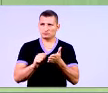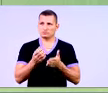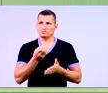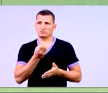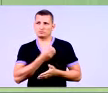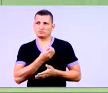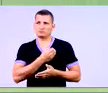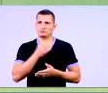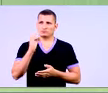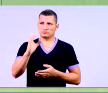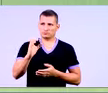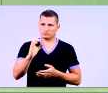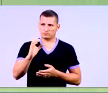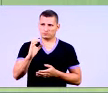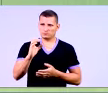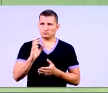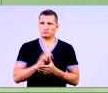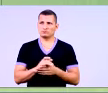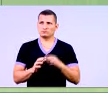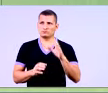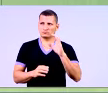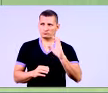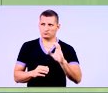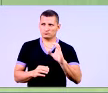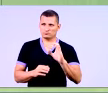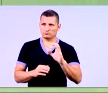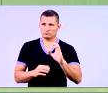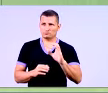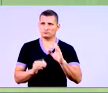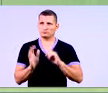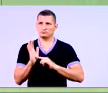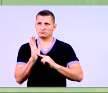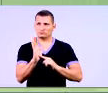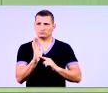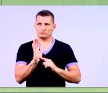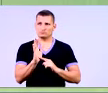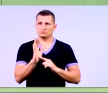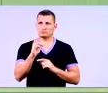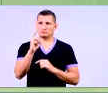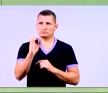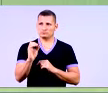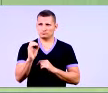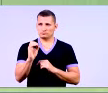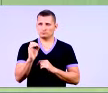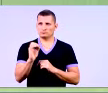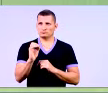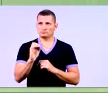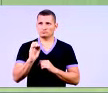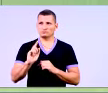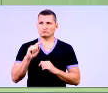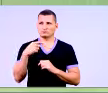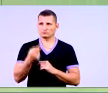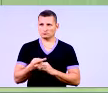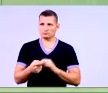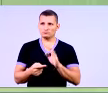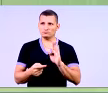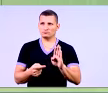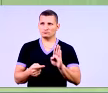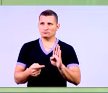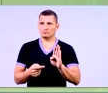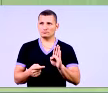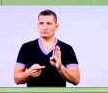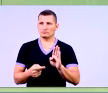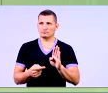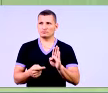ser e gays e equivale a 50 e mostrei ele aqui depois b